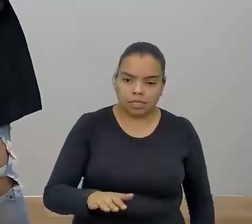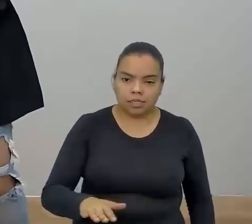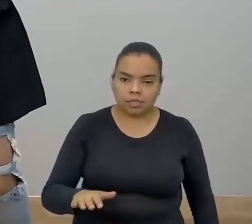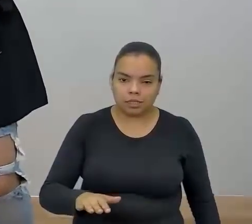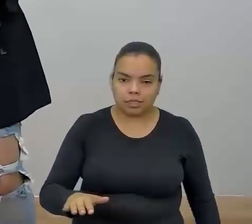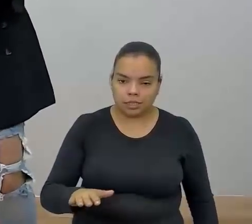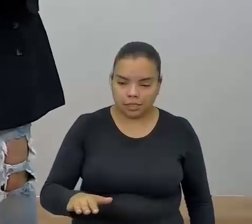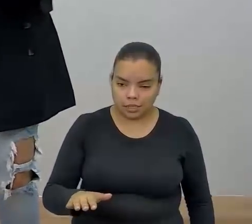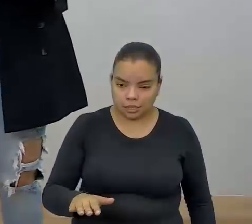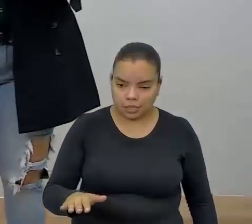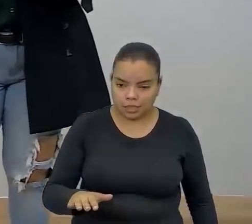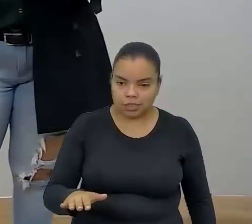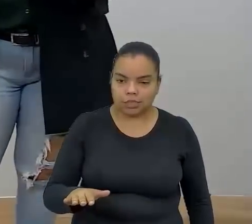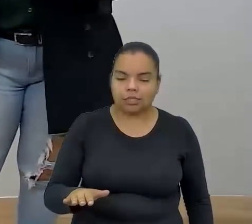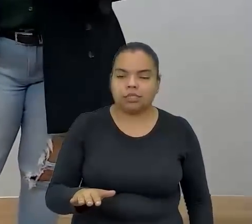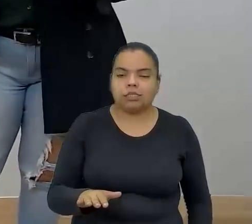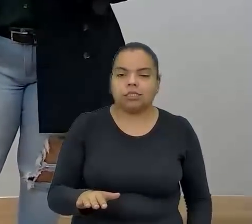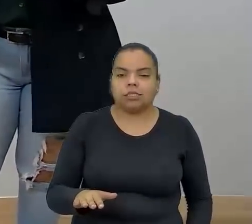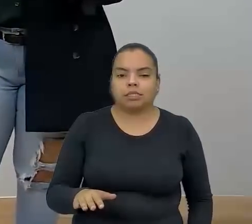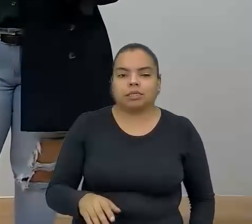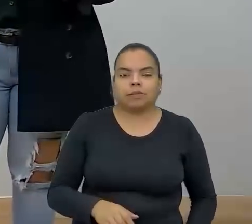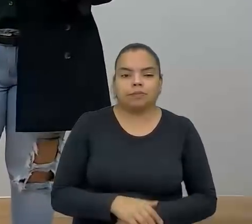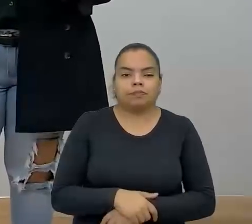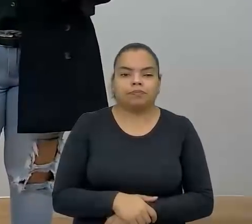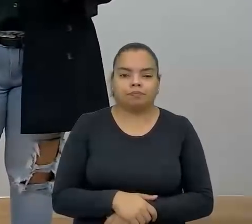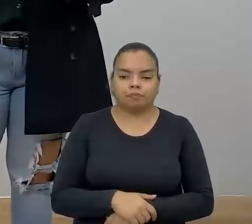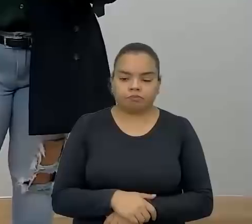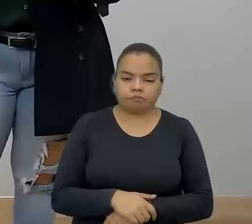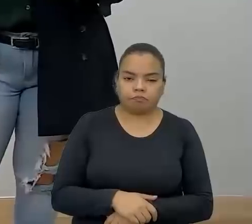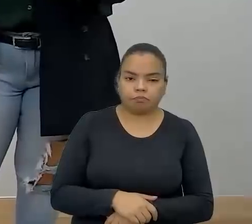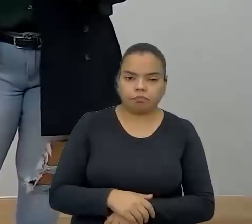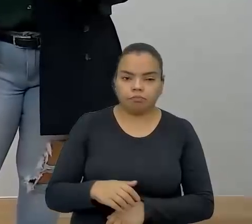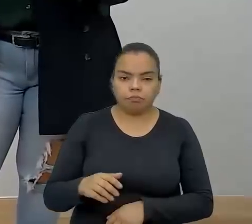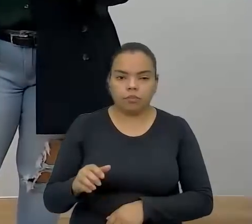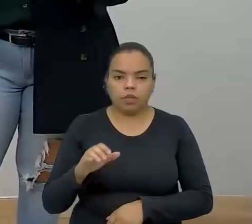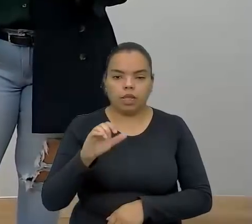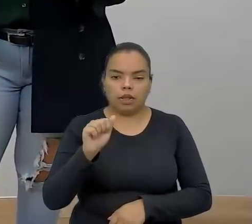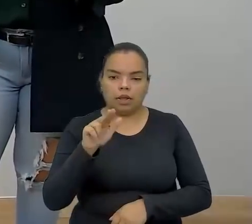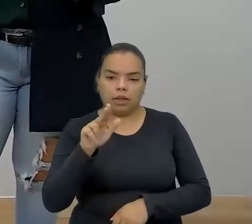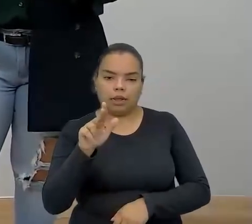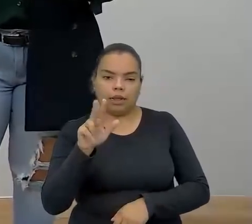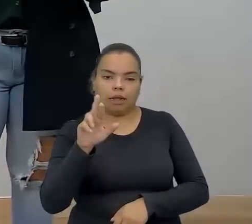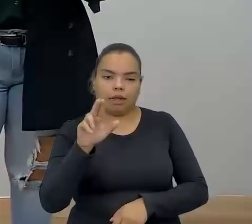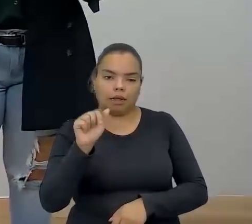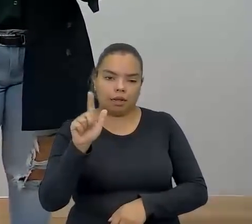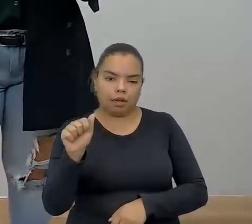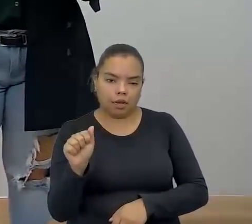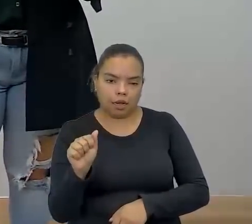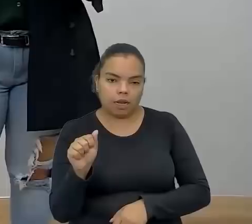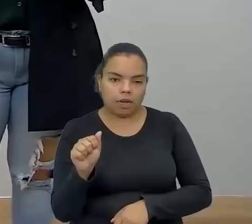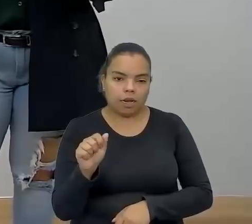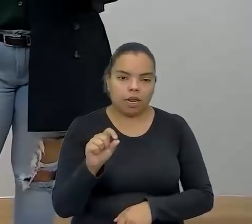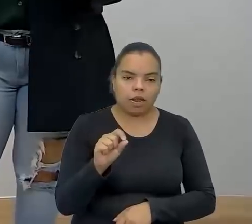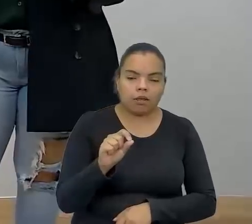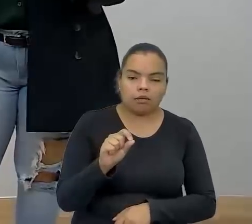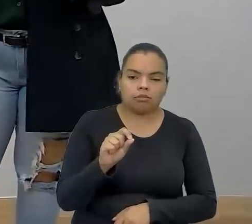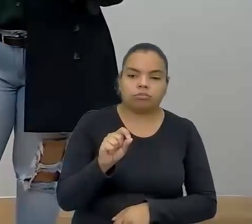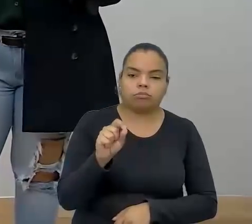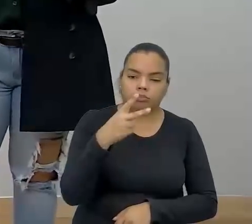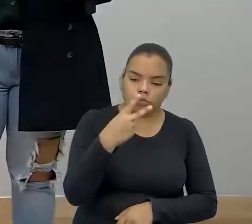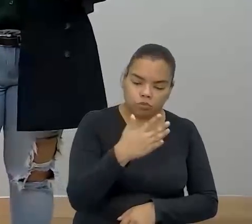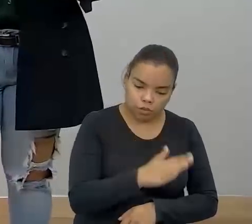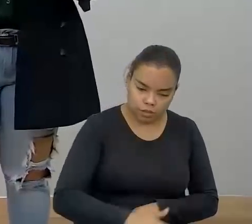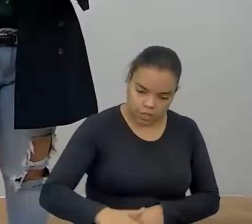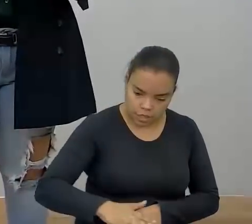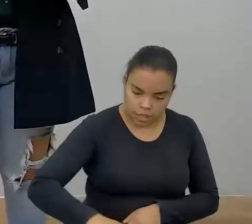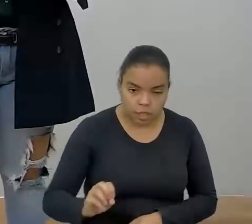3 crianças. A professora Carla coloca 2 crianças ou um crânio.